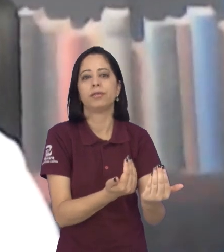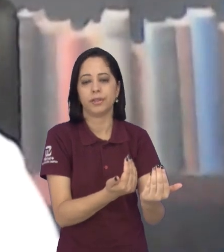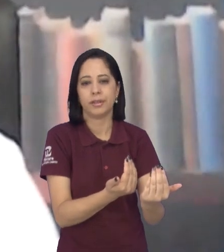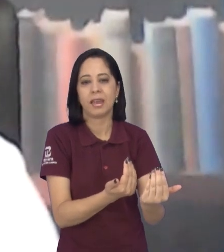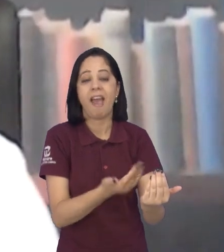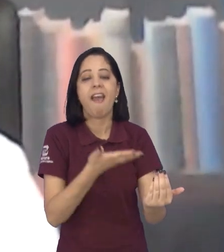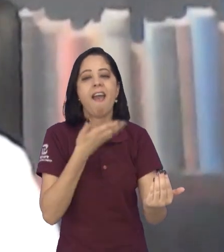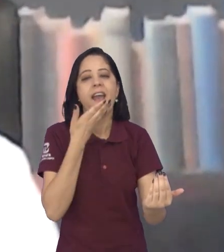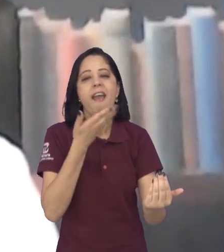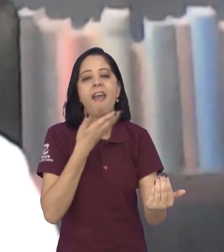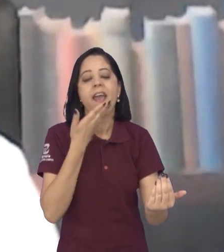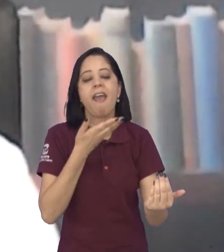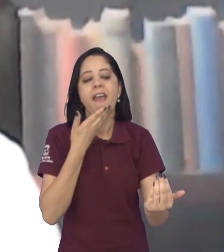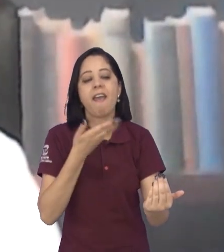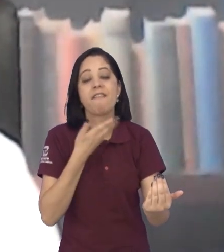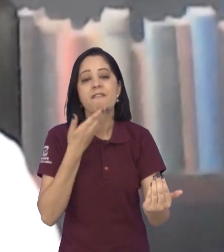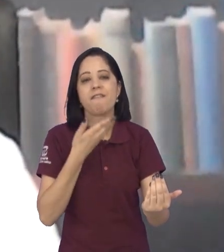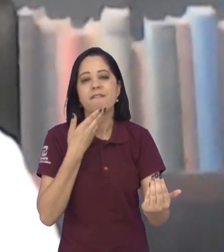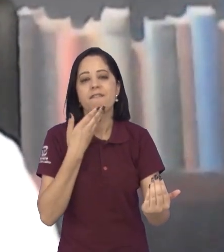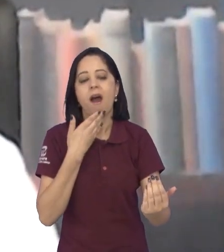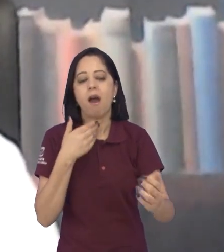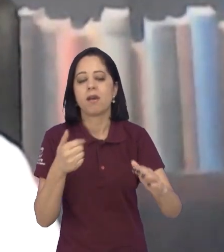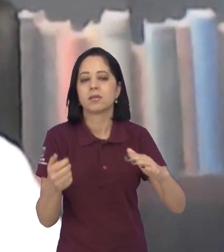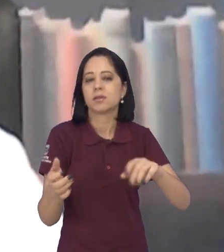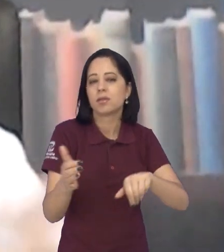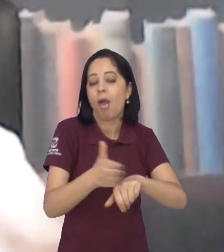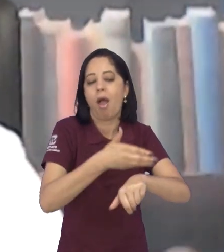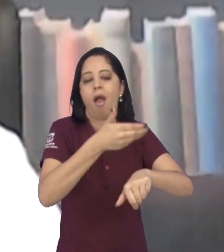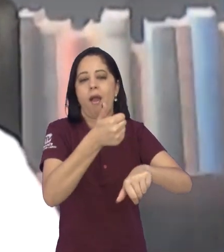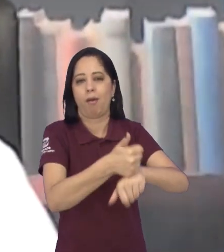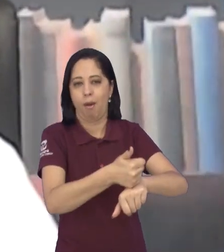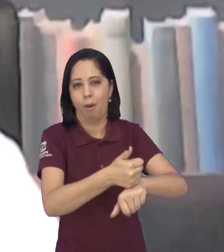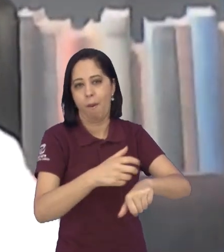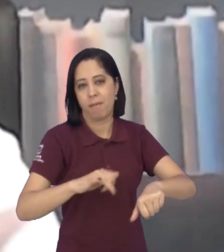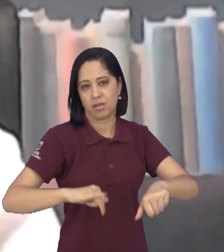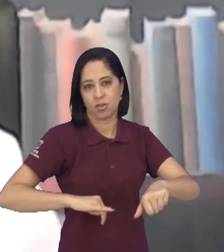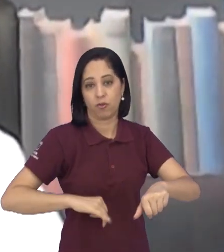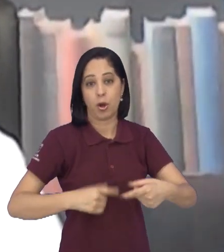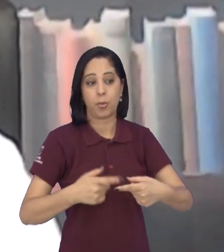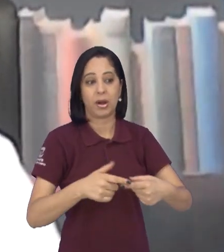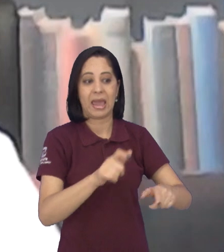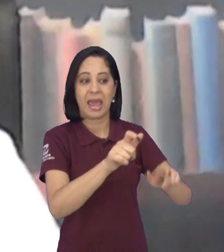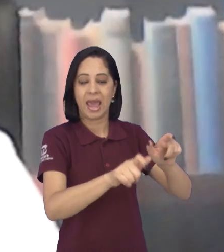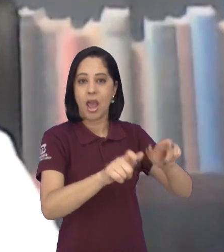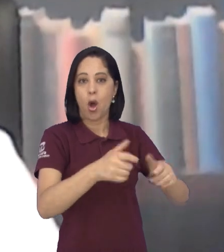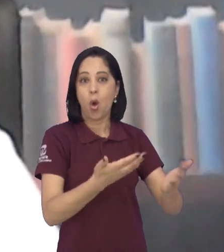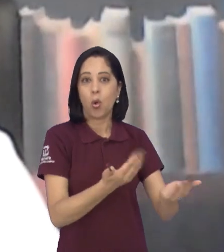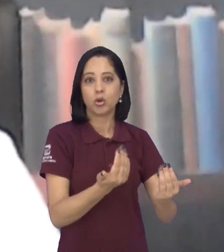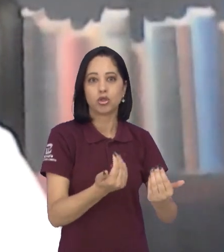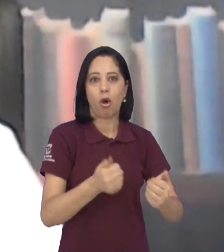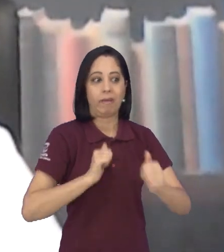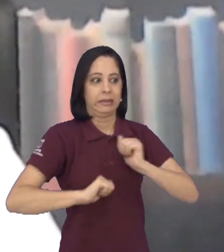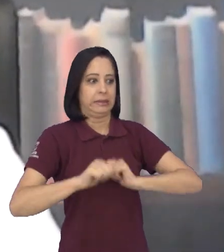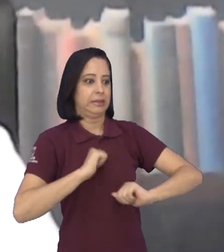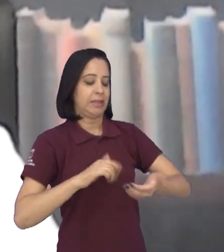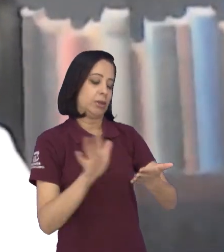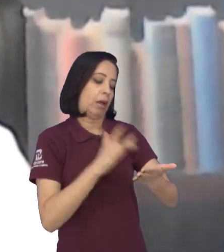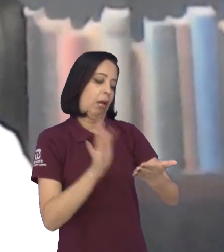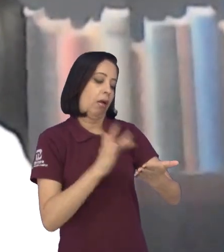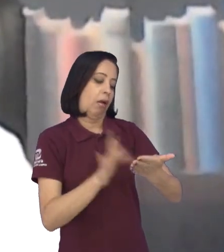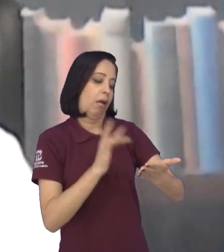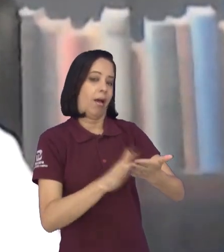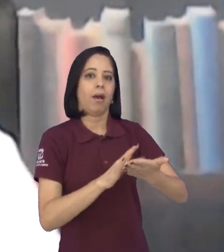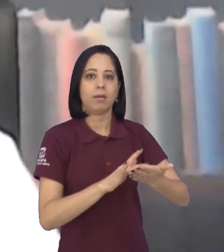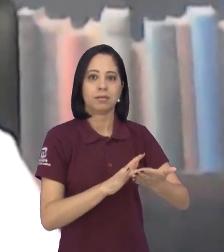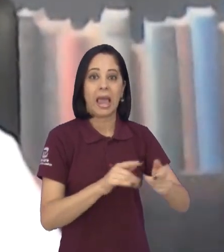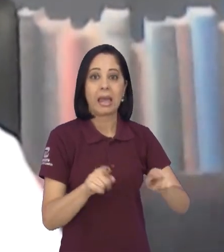pessoas que ou com menos informação, ou no caso dos jovens, mais afoitos, vão clicando em tudo quanto é lugar. Então, sem dúvida